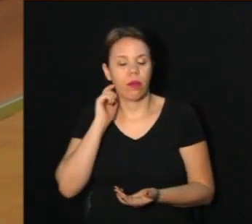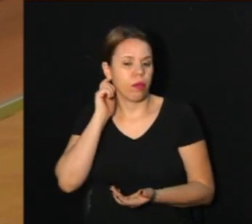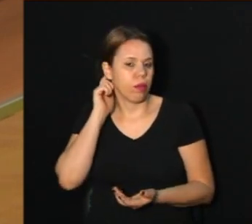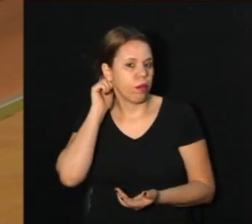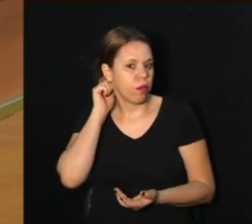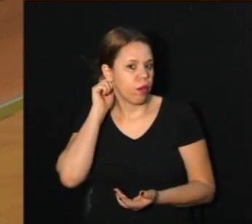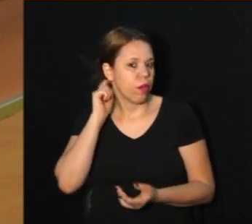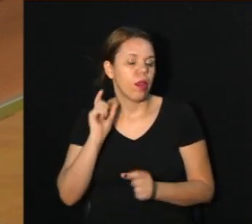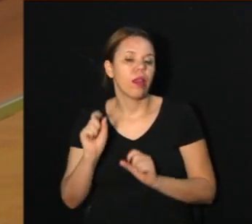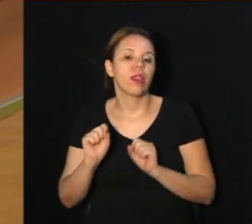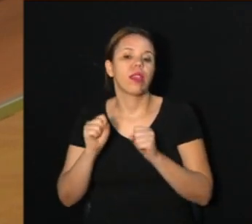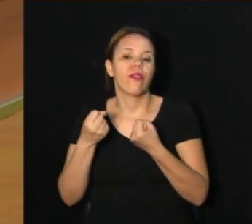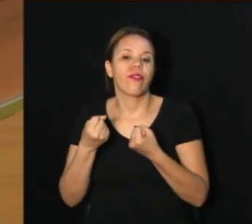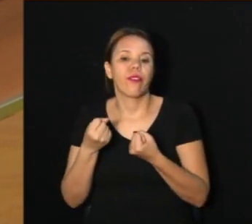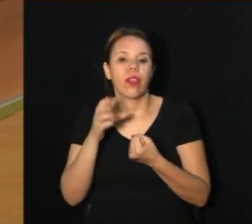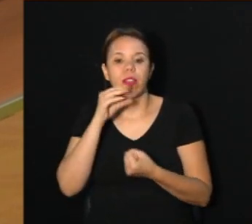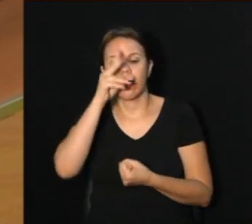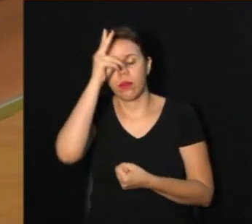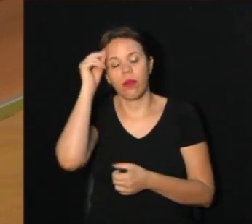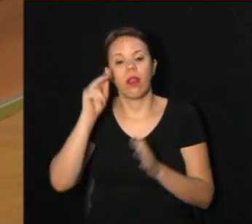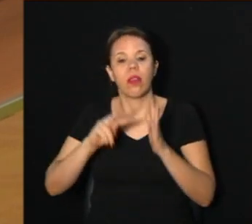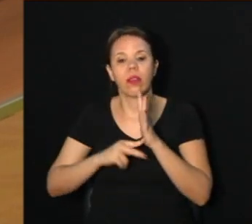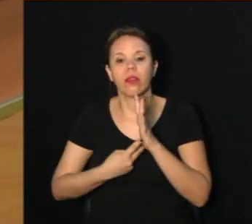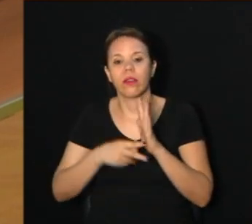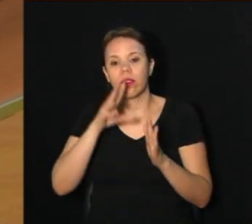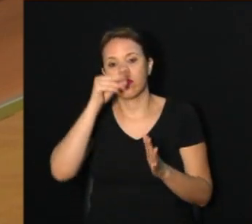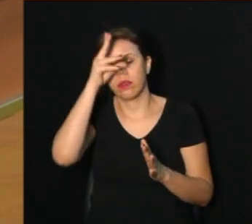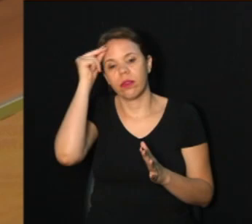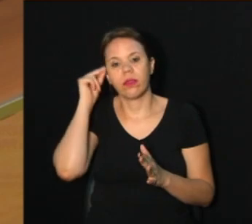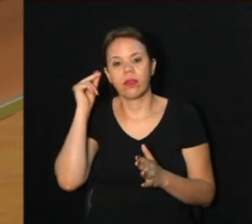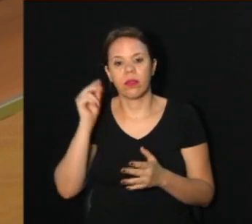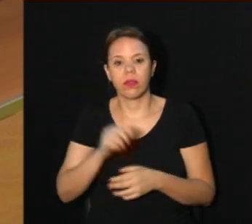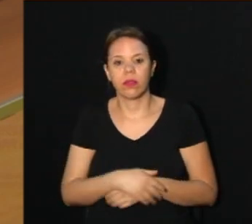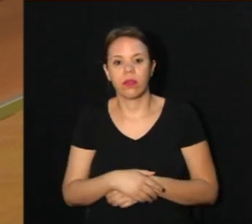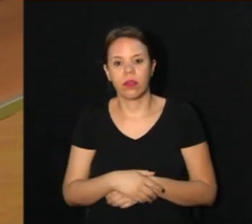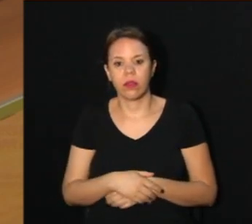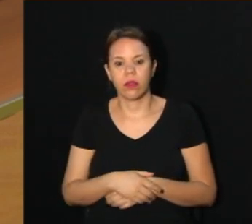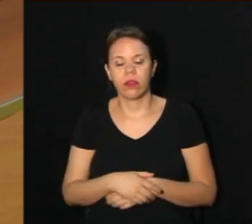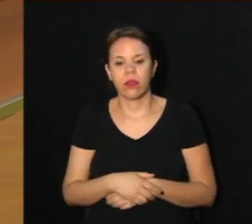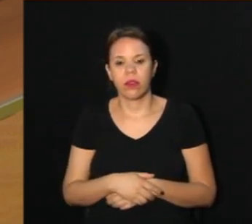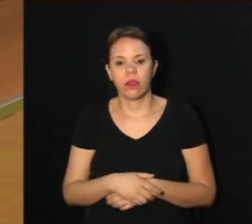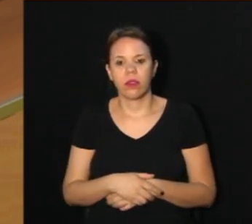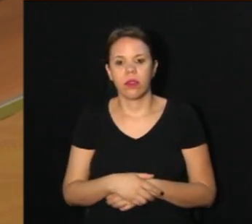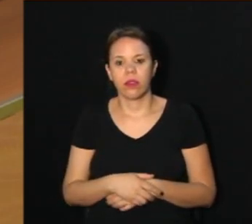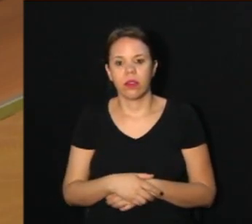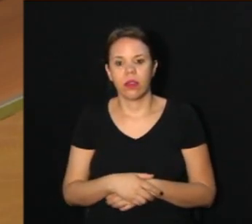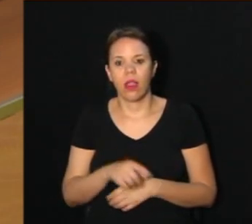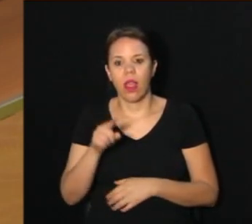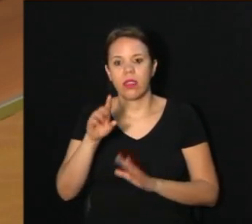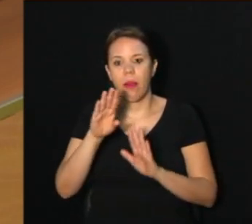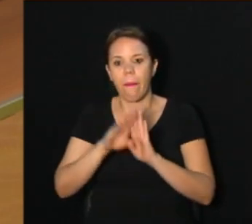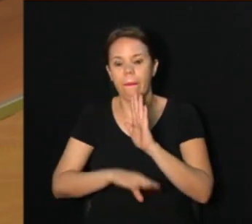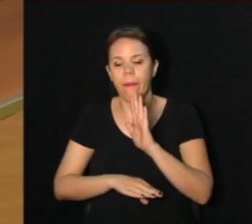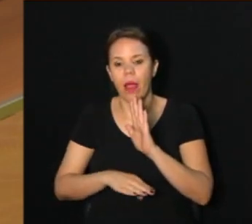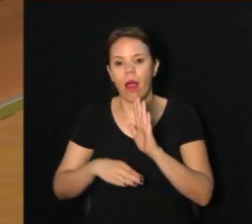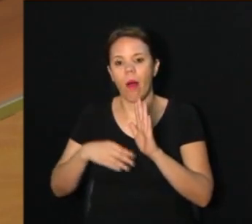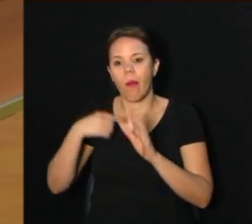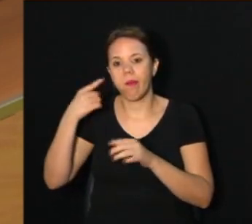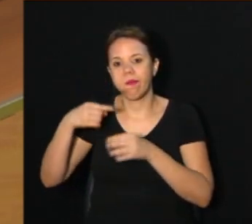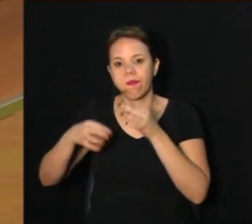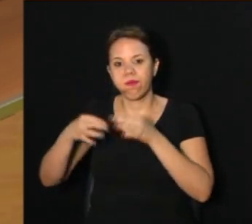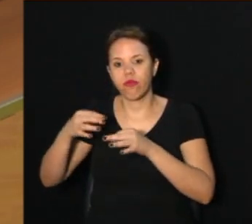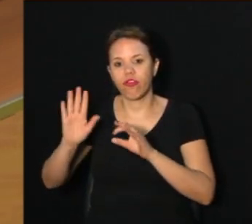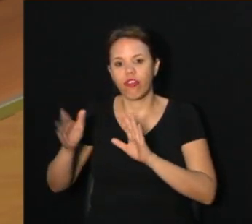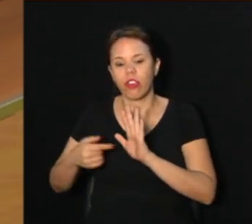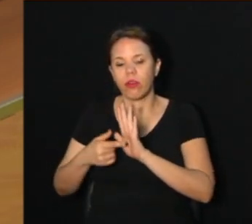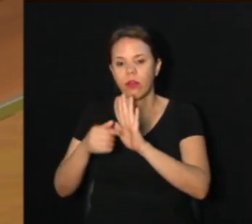Quem defende funcionalismo é o Sindicato de Servidores Municipais. E, aliás, essa pauta dos procuradores, nós já tínhamos